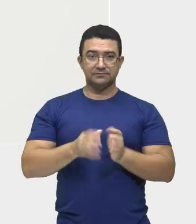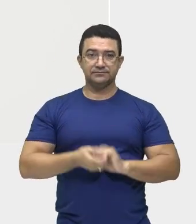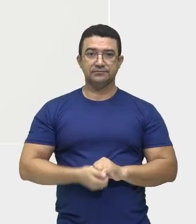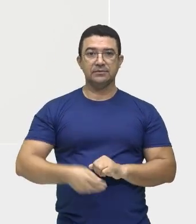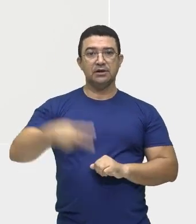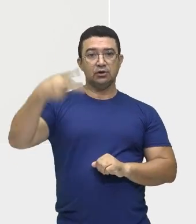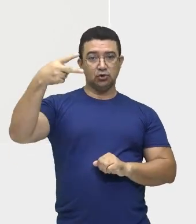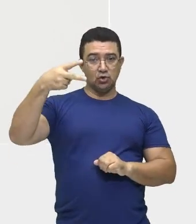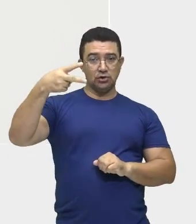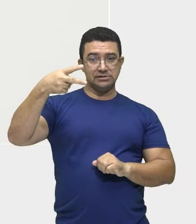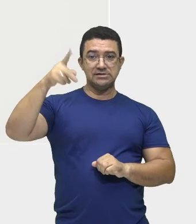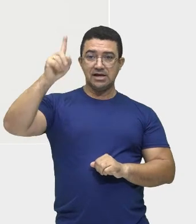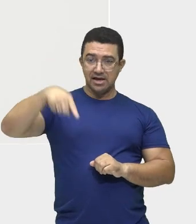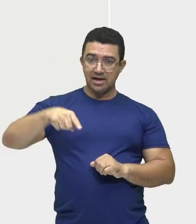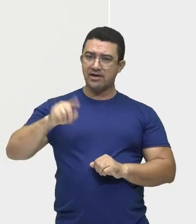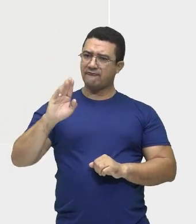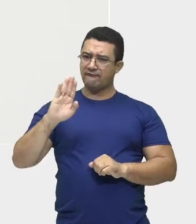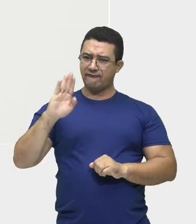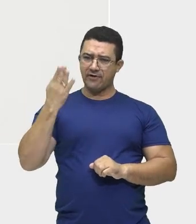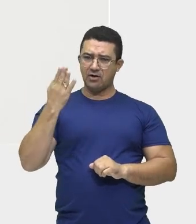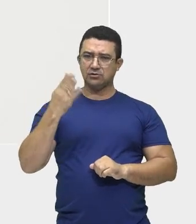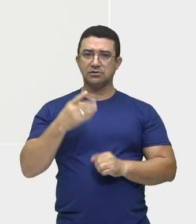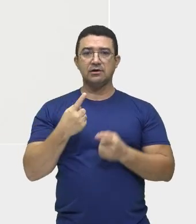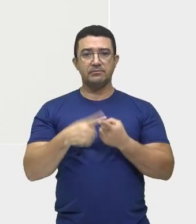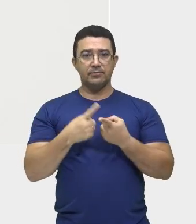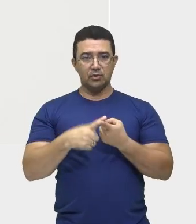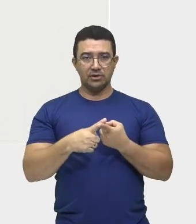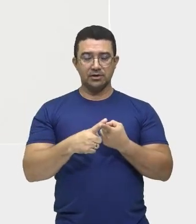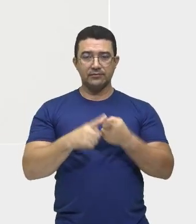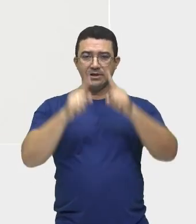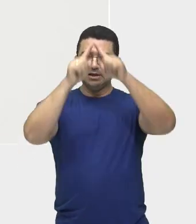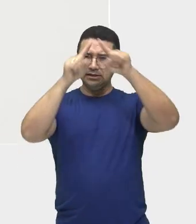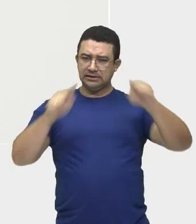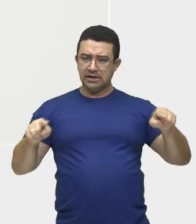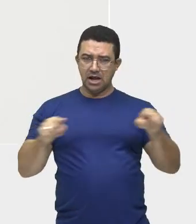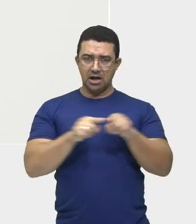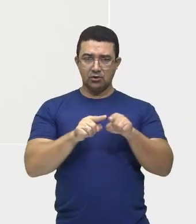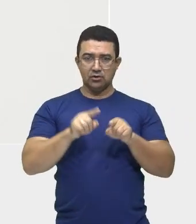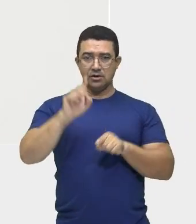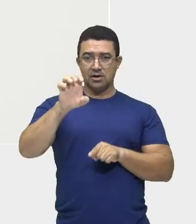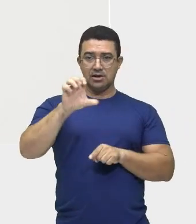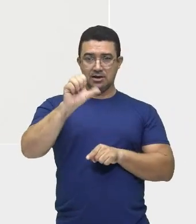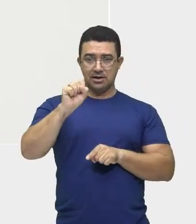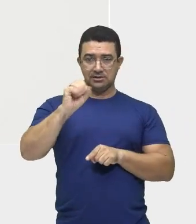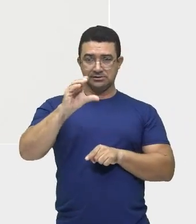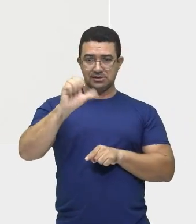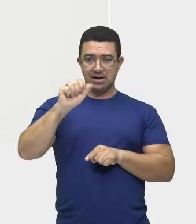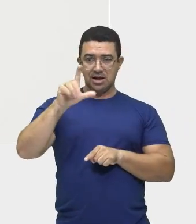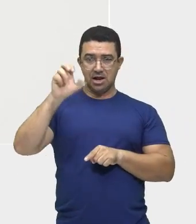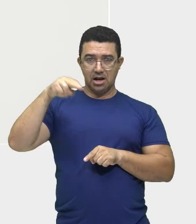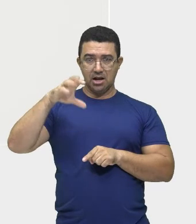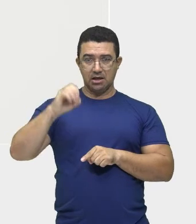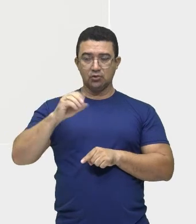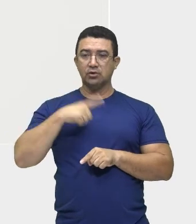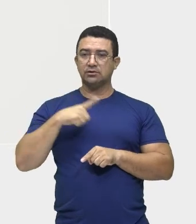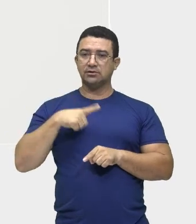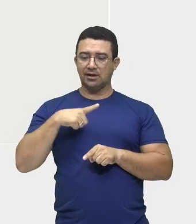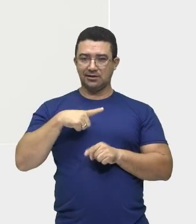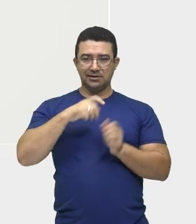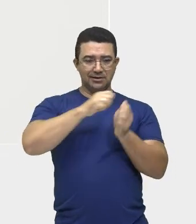2 é falsa. Por quê? Porque o triângulo escaleno, ele possui os três lados, né, com